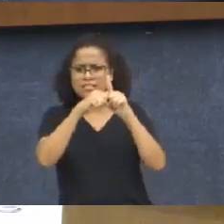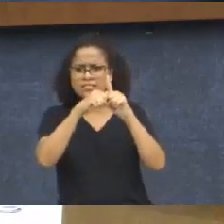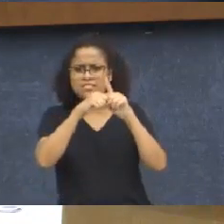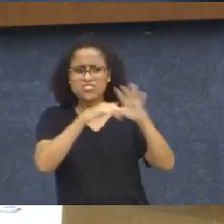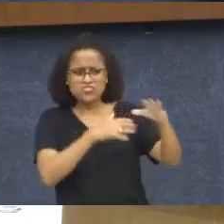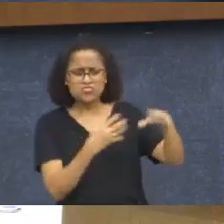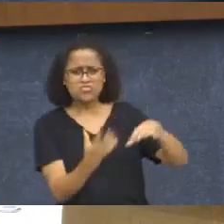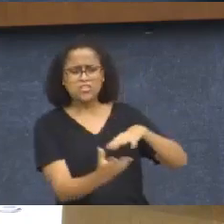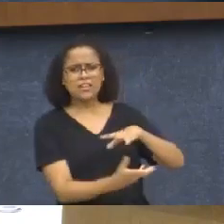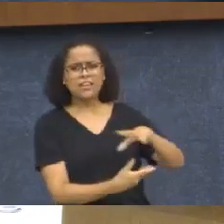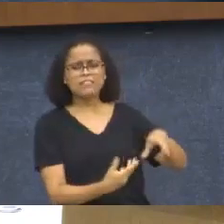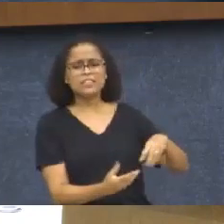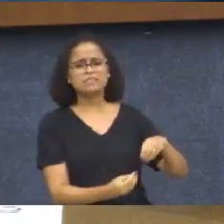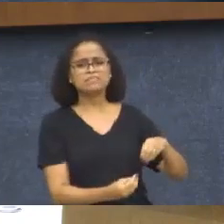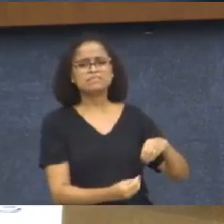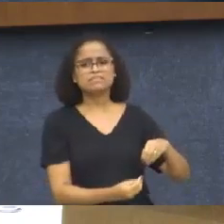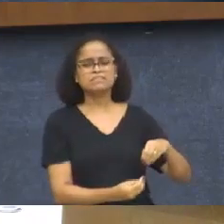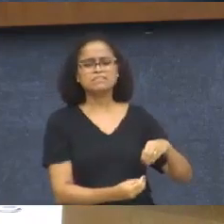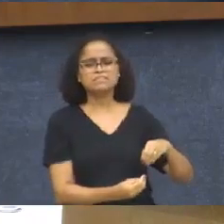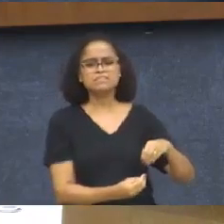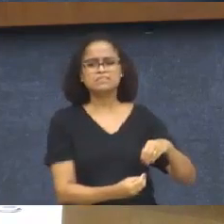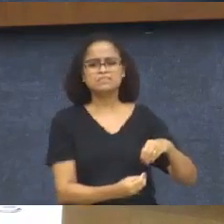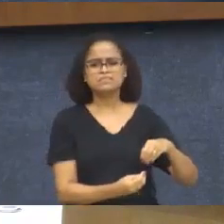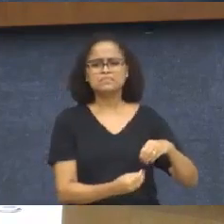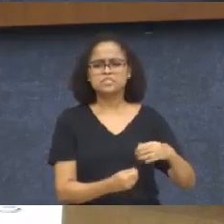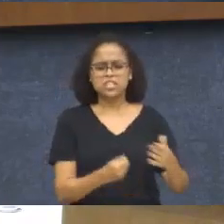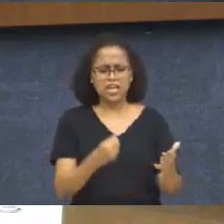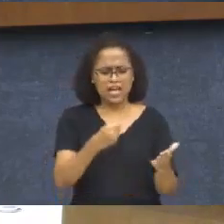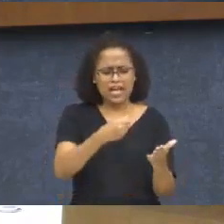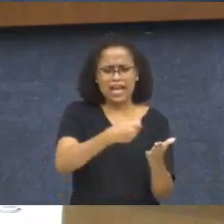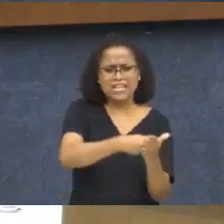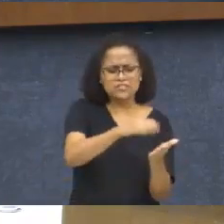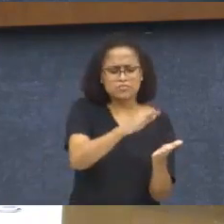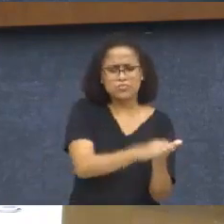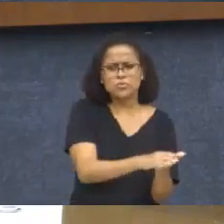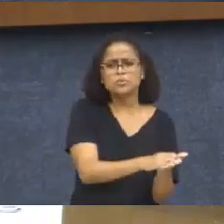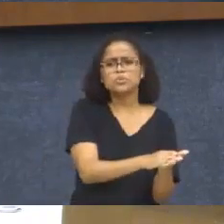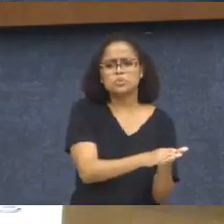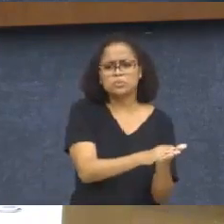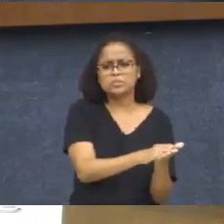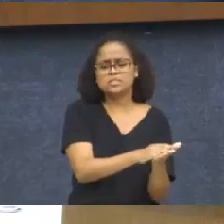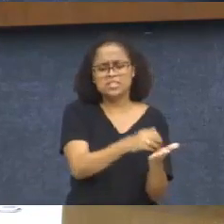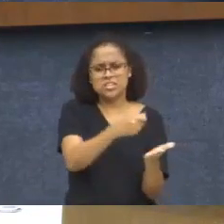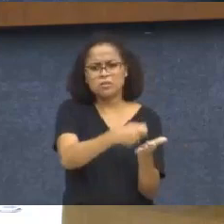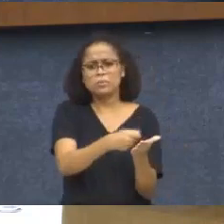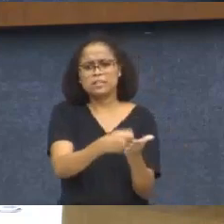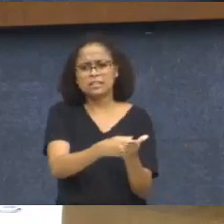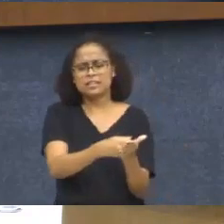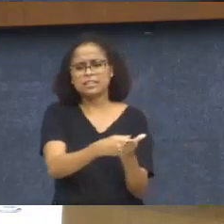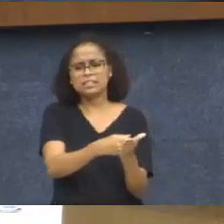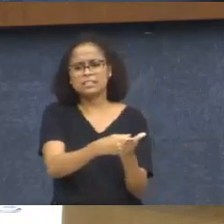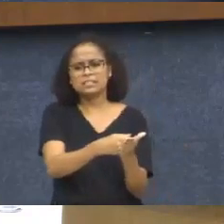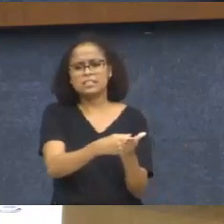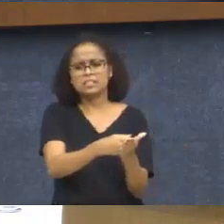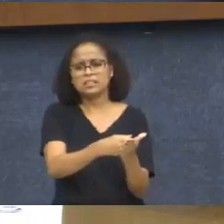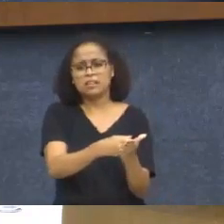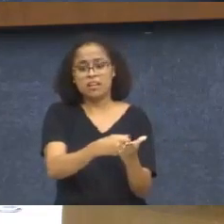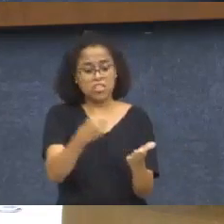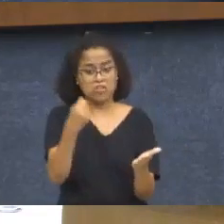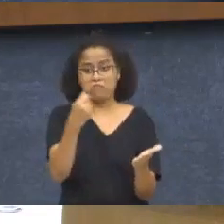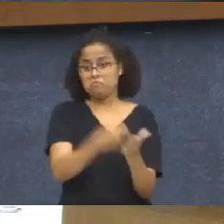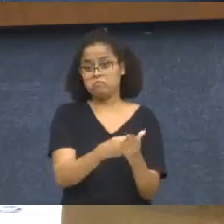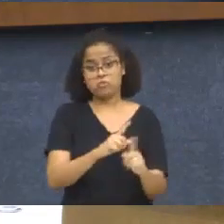meses, e as multas sendo aplicadas, milhões de reais que não foram pagos e nem serão, e